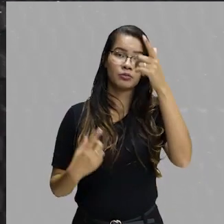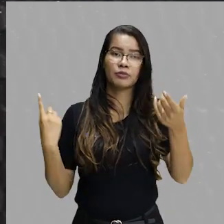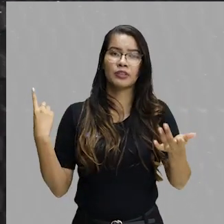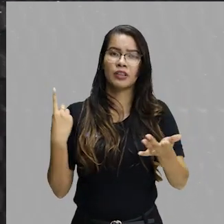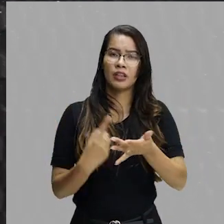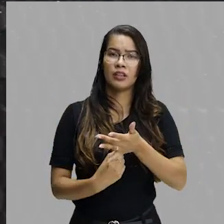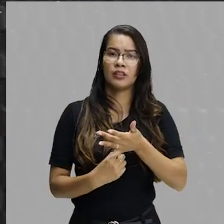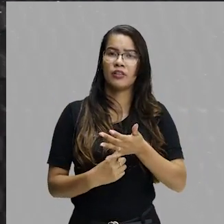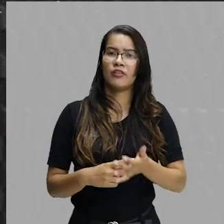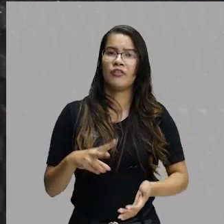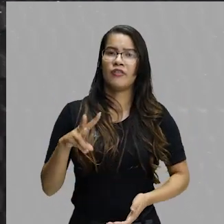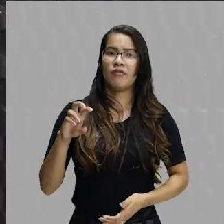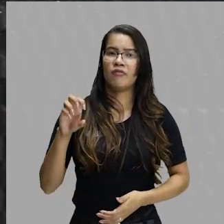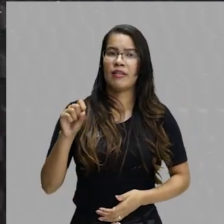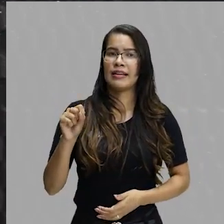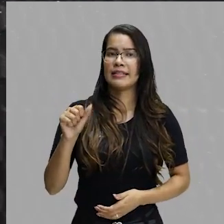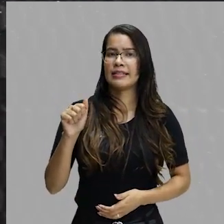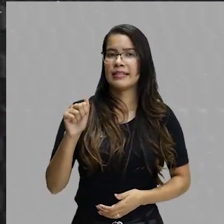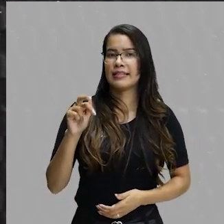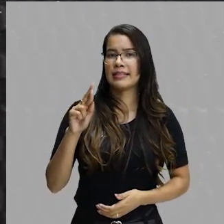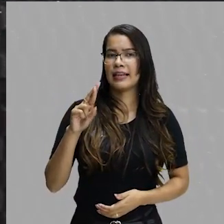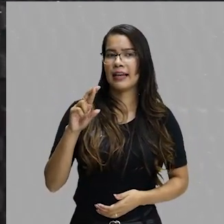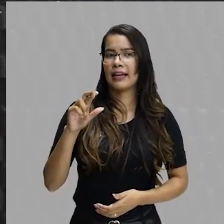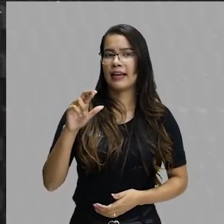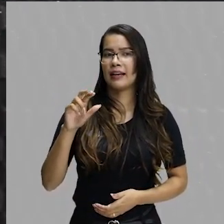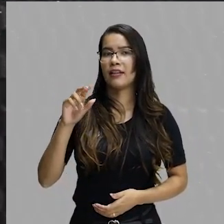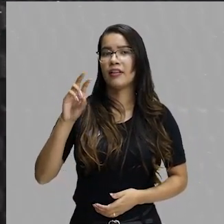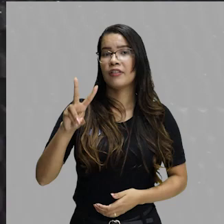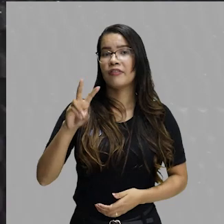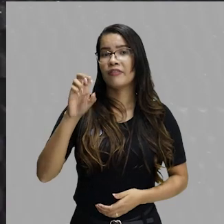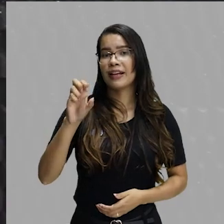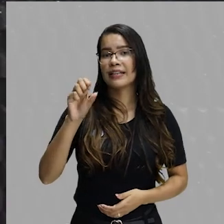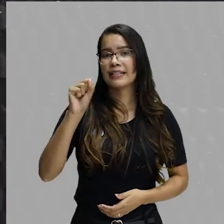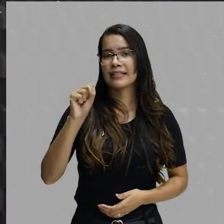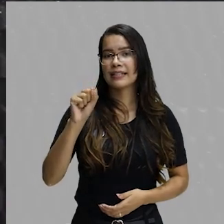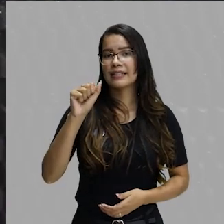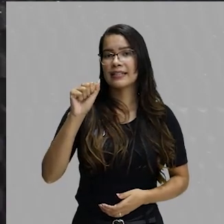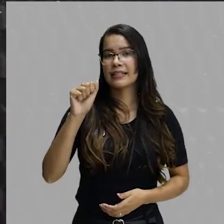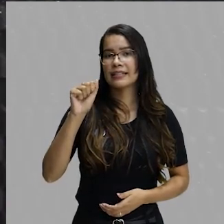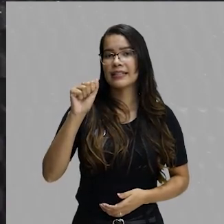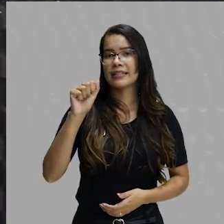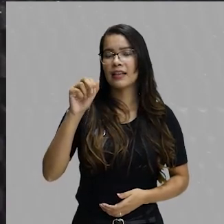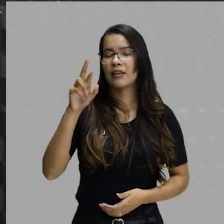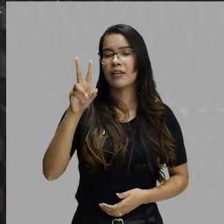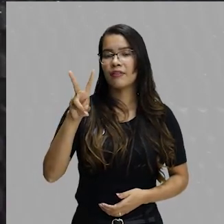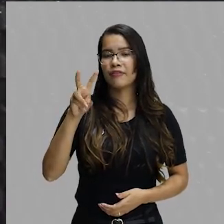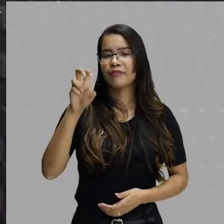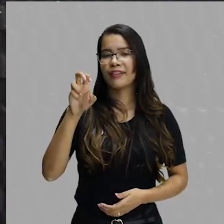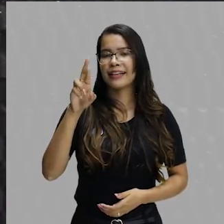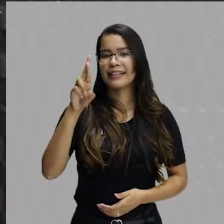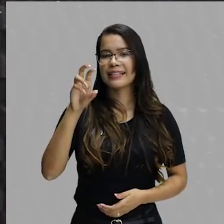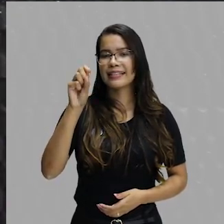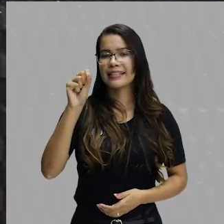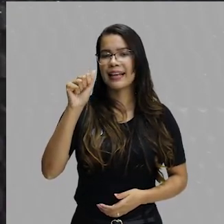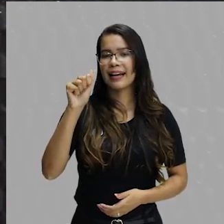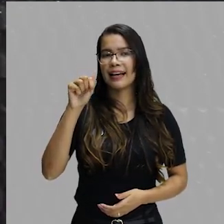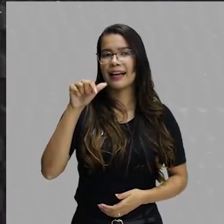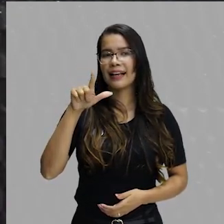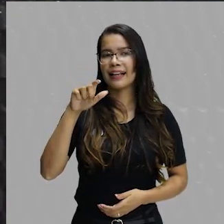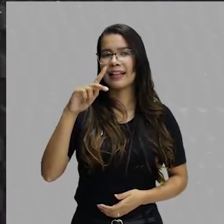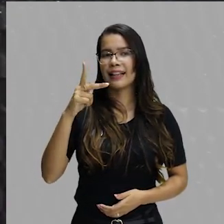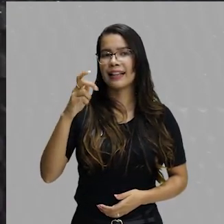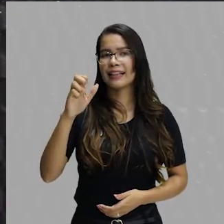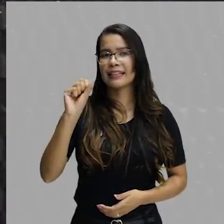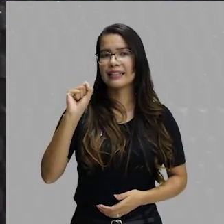revanchista, que vai simplesmente levar a Alemanha a viver uma crise socioeconômica sem precedentes,